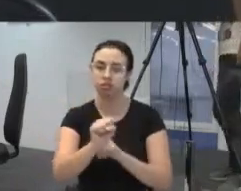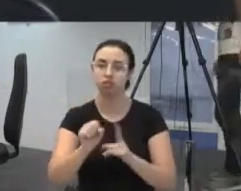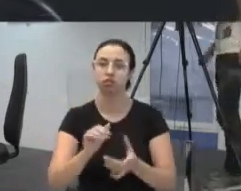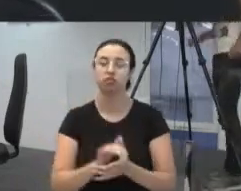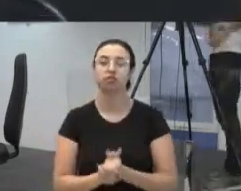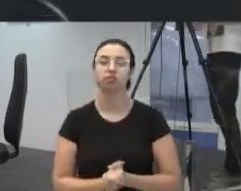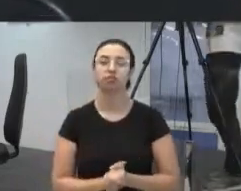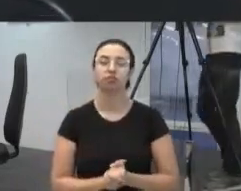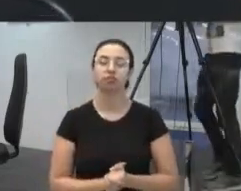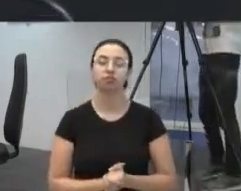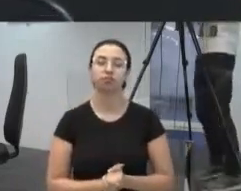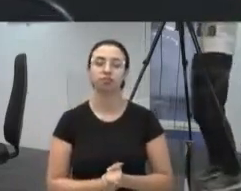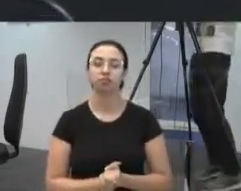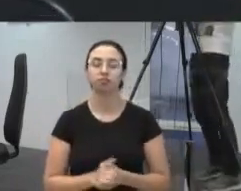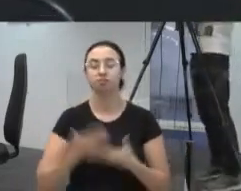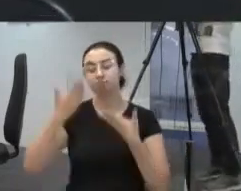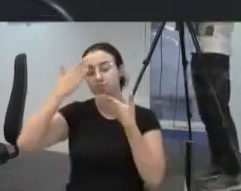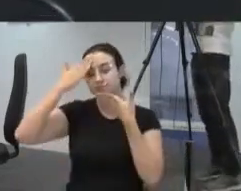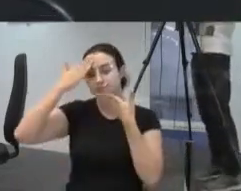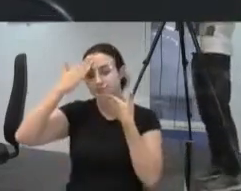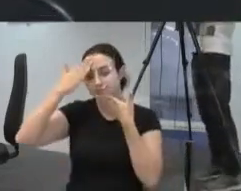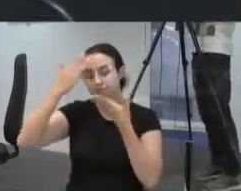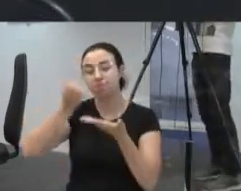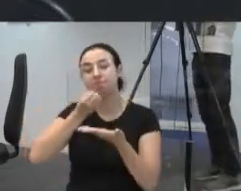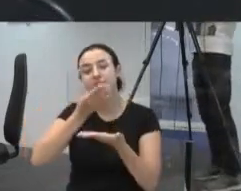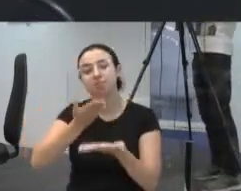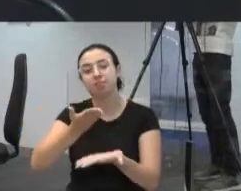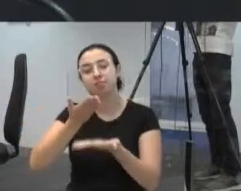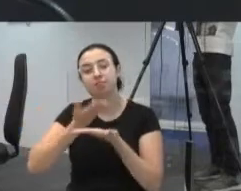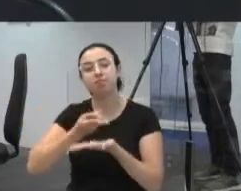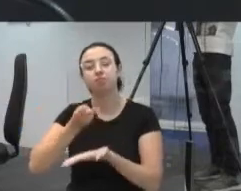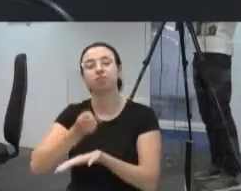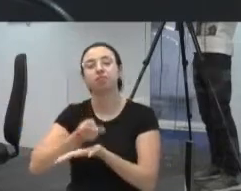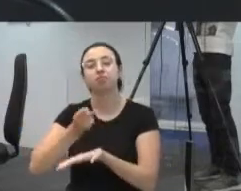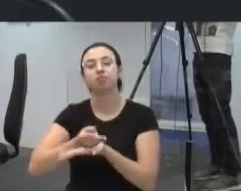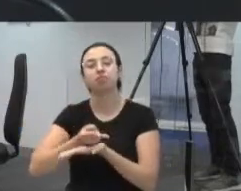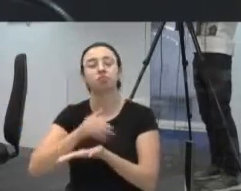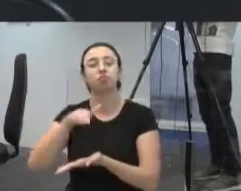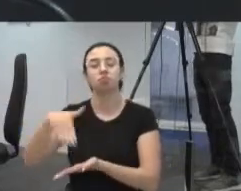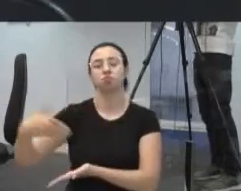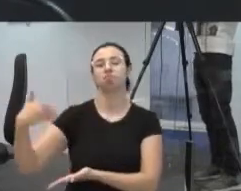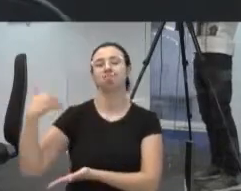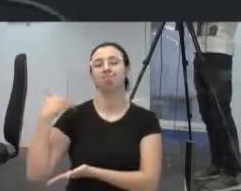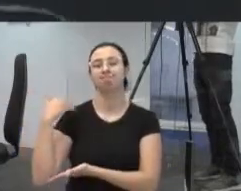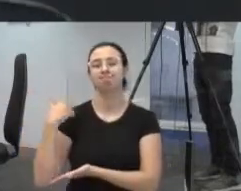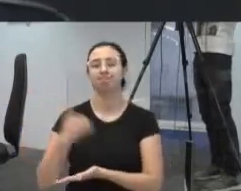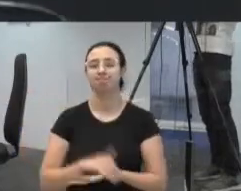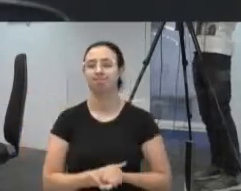nessa tarde de hoje. Nosso muito obrigado, seja bem-vindo novamente quando precisar.